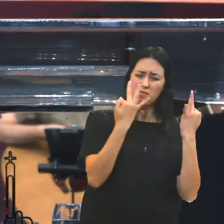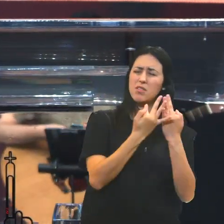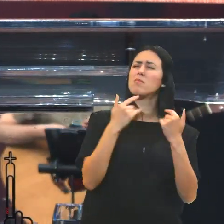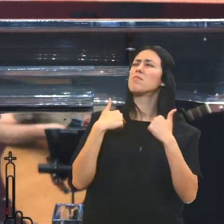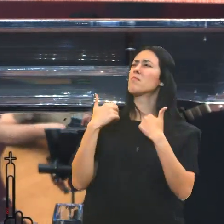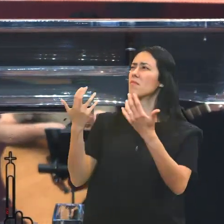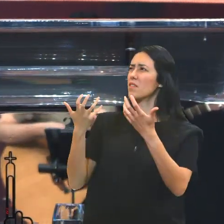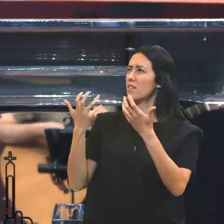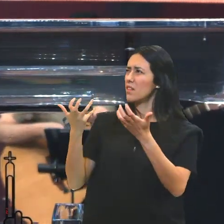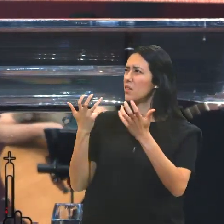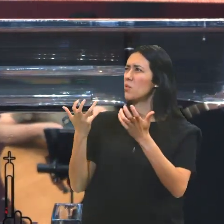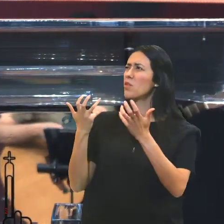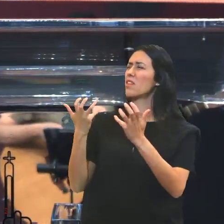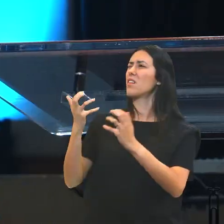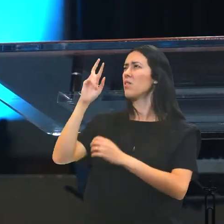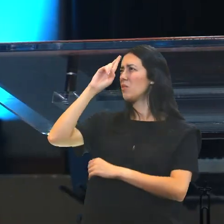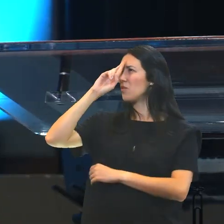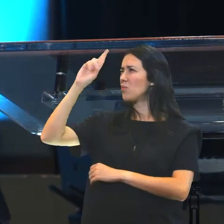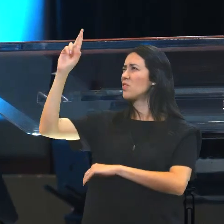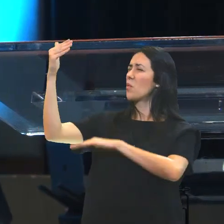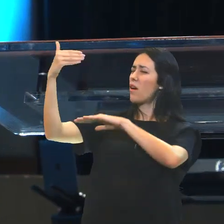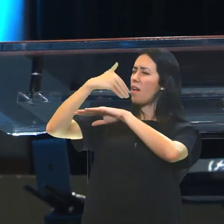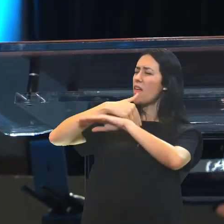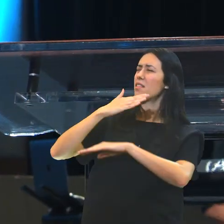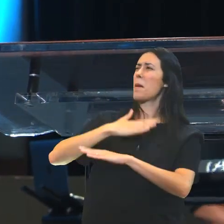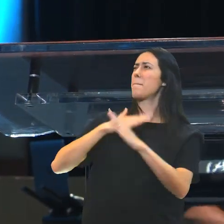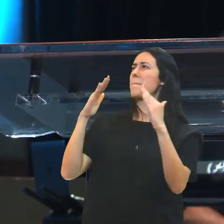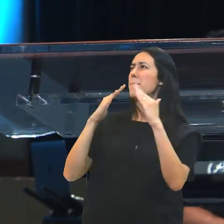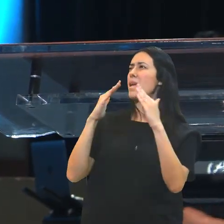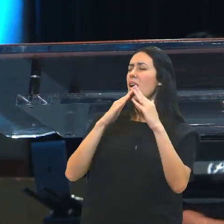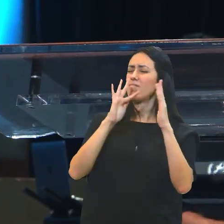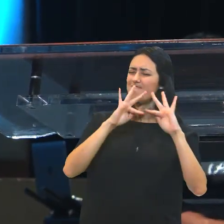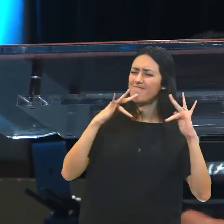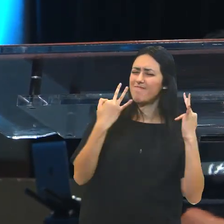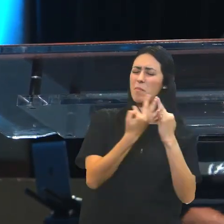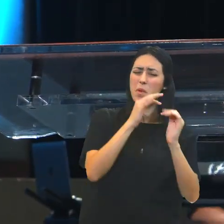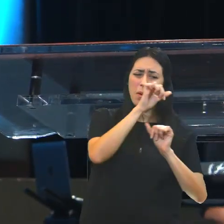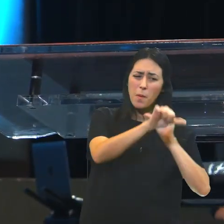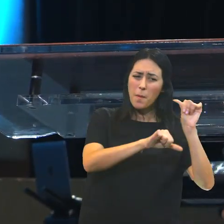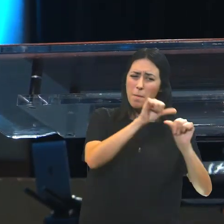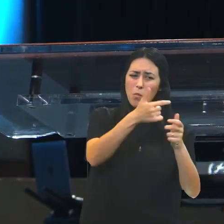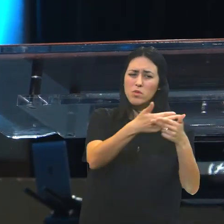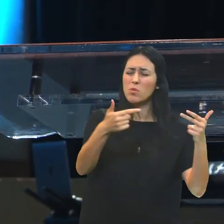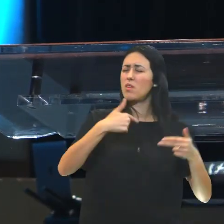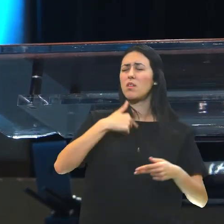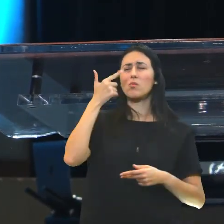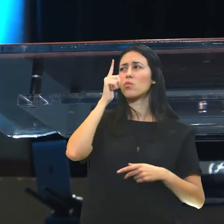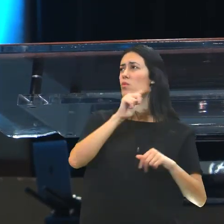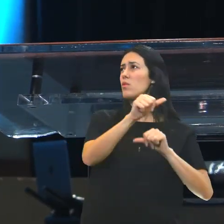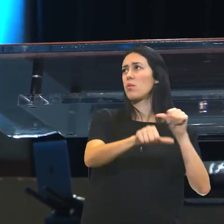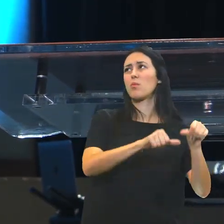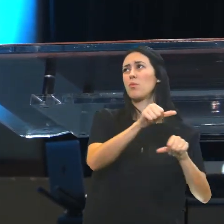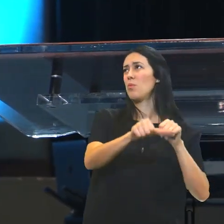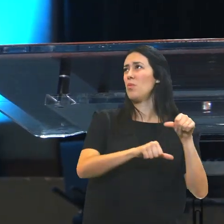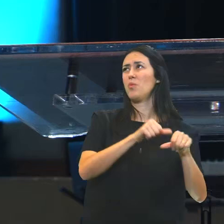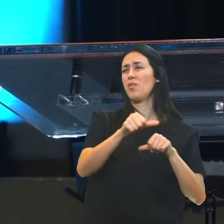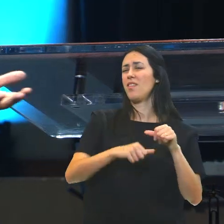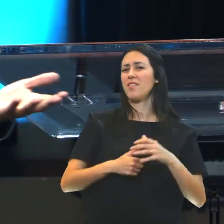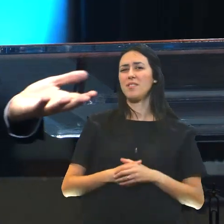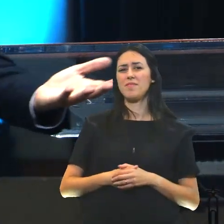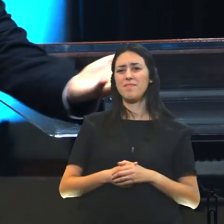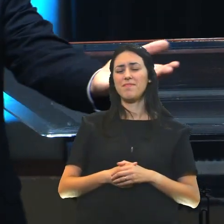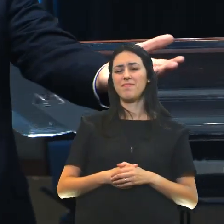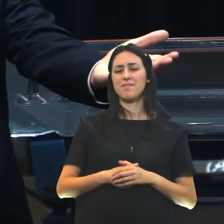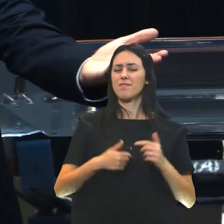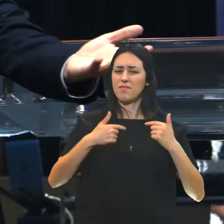quero o Senhor entrando lá no nosso lar e mudando aquilo que eu não posso mudar. Eu vou